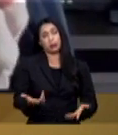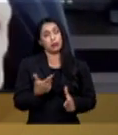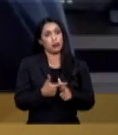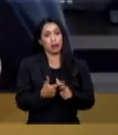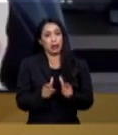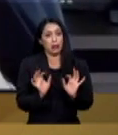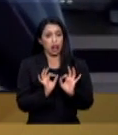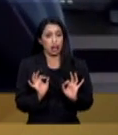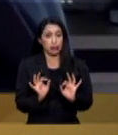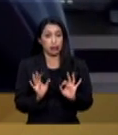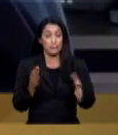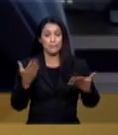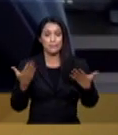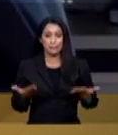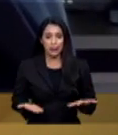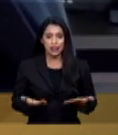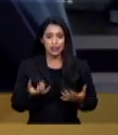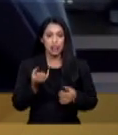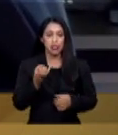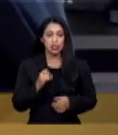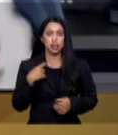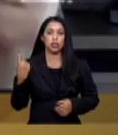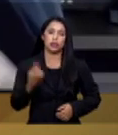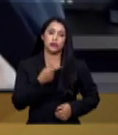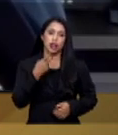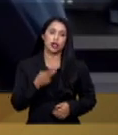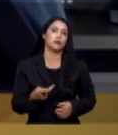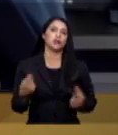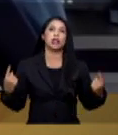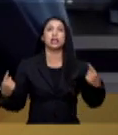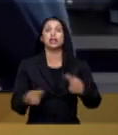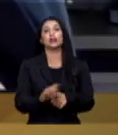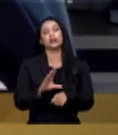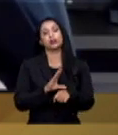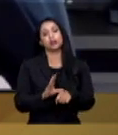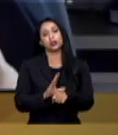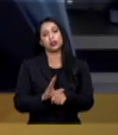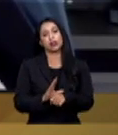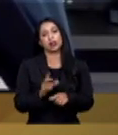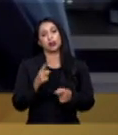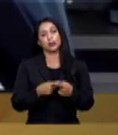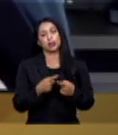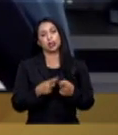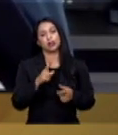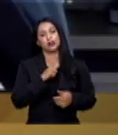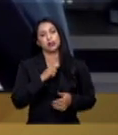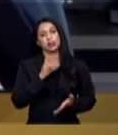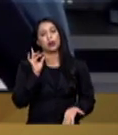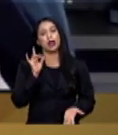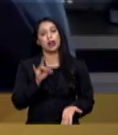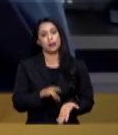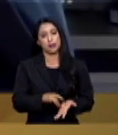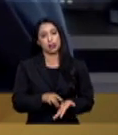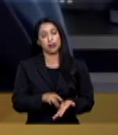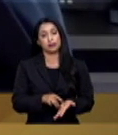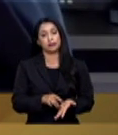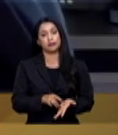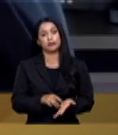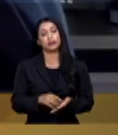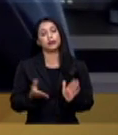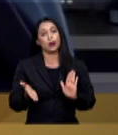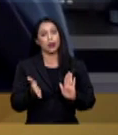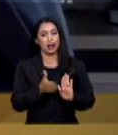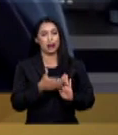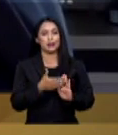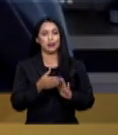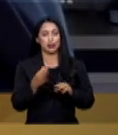nenhuma. E se nós declararmos inconstitucional, porque ela efetivamente estava sendo aplicada, como parece ser o caso, eu acho que a